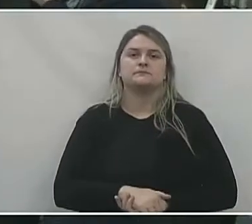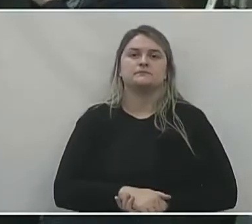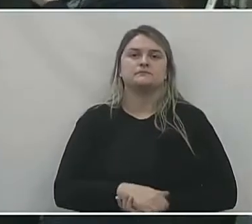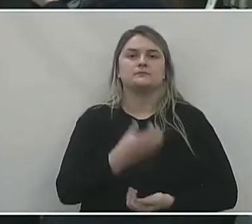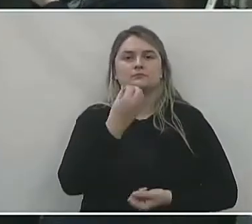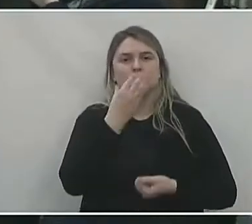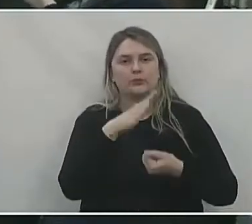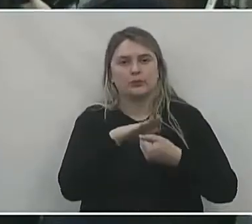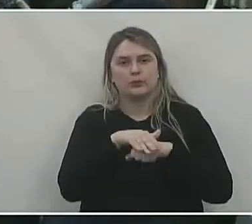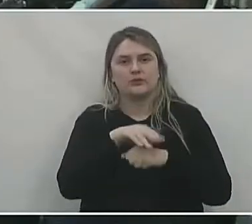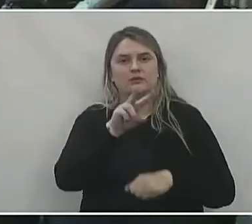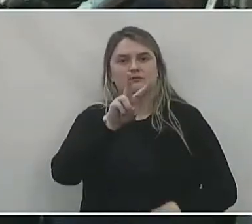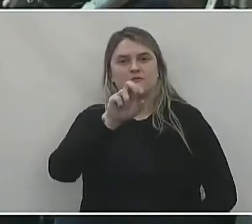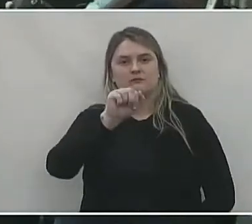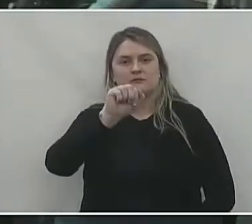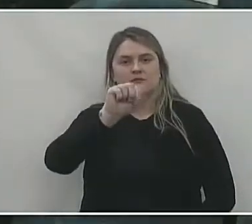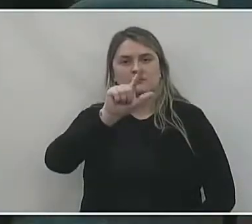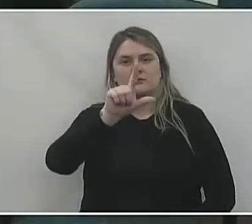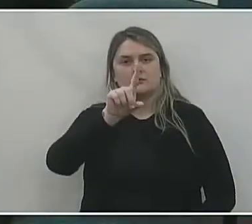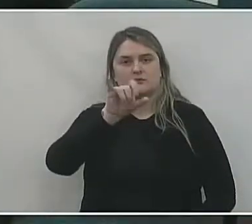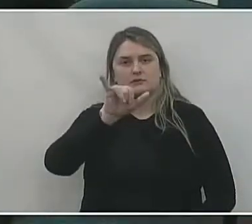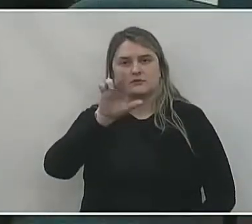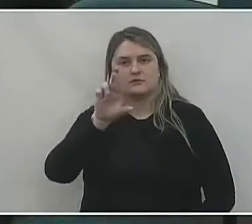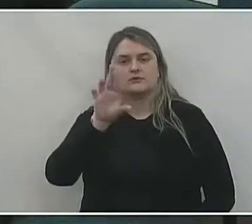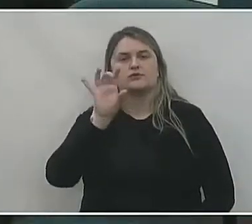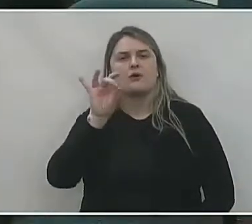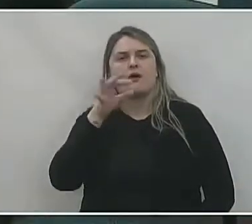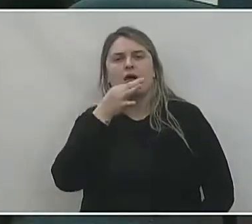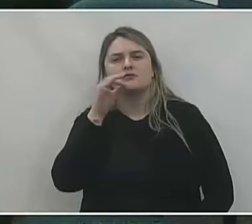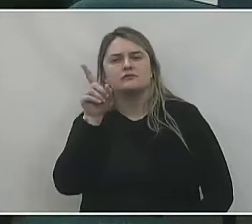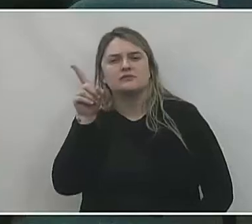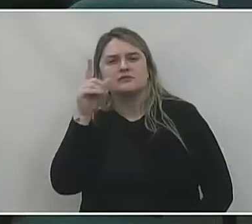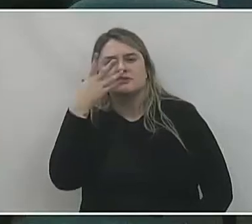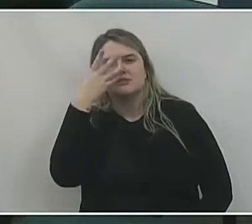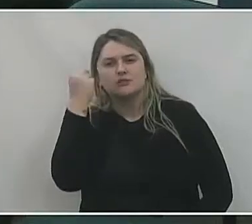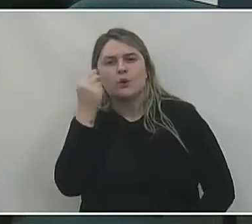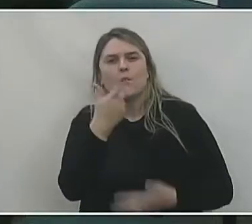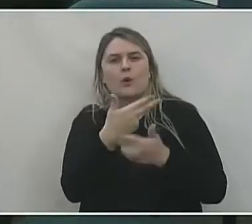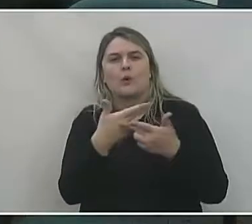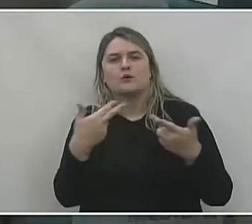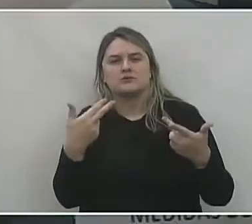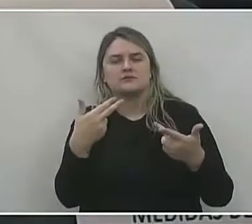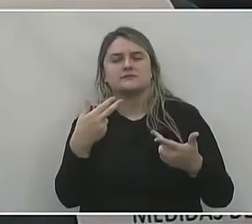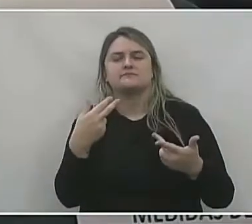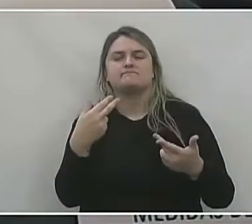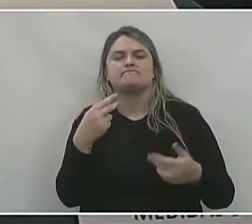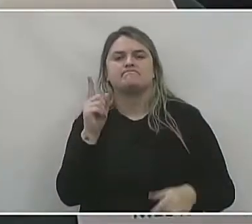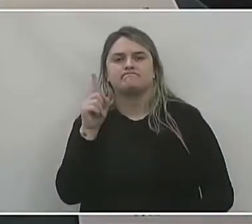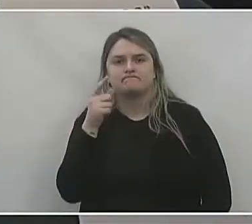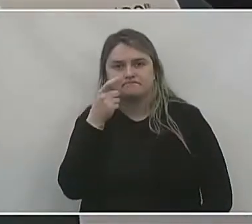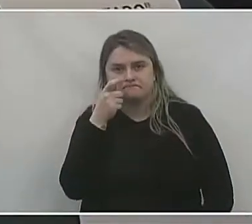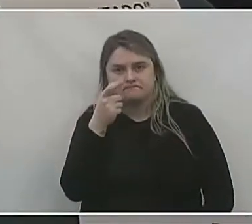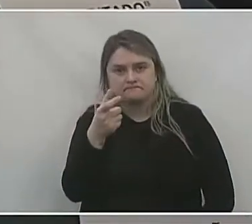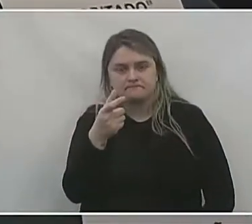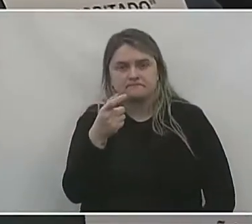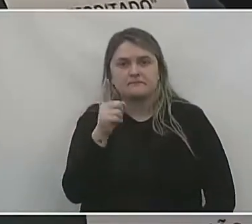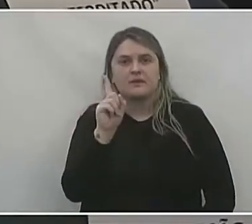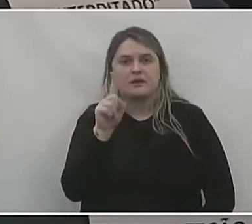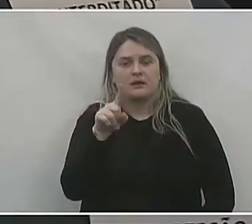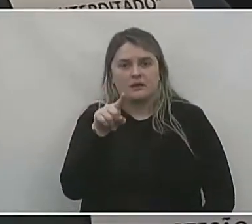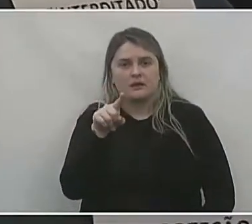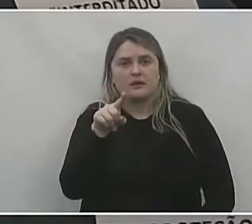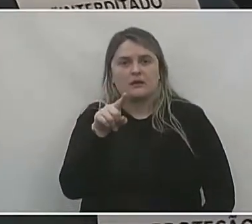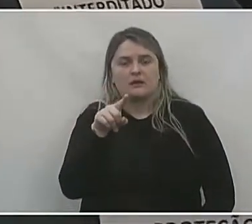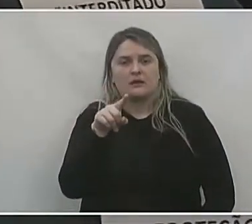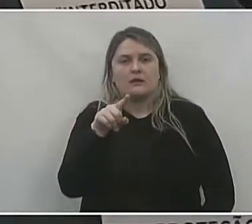Boa noite, Valdir. Só que eu acho que você esqueceu aí duas coisas que seria muito interessante aí, que seria